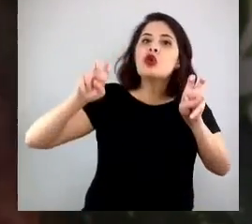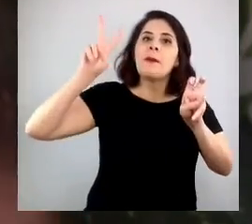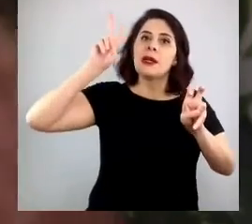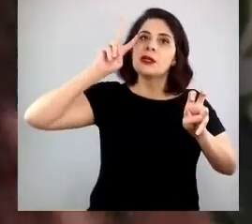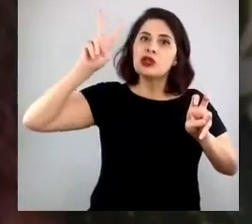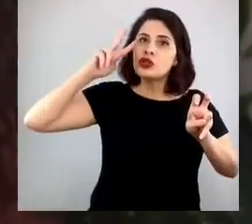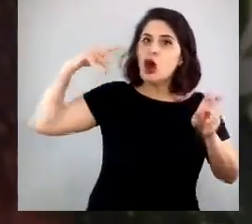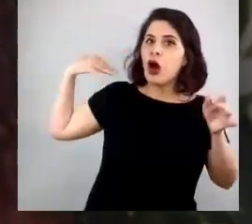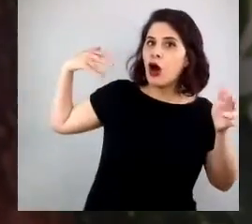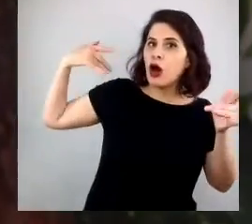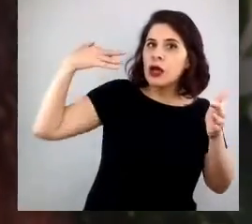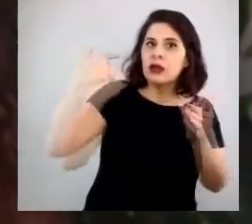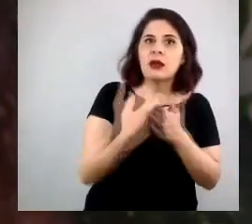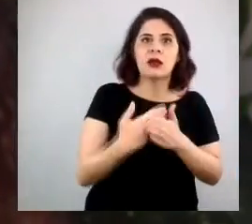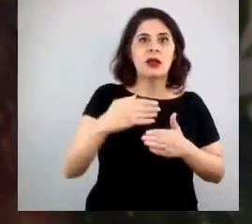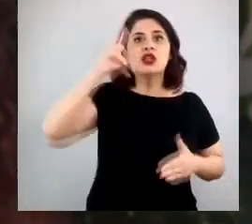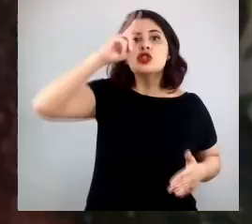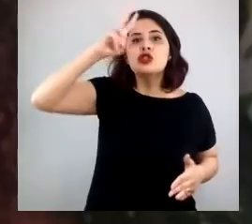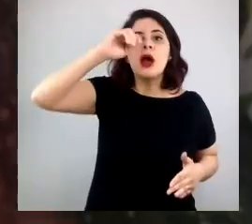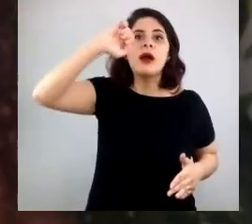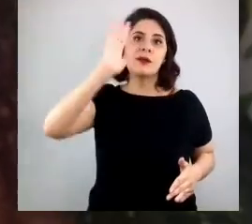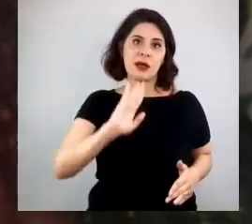Brasil, pessoas